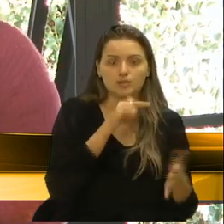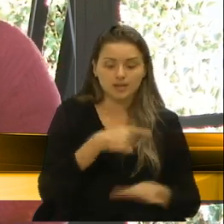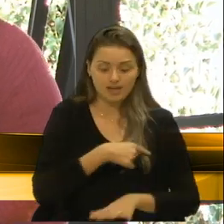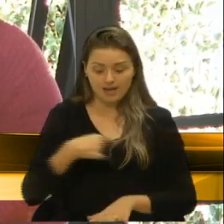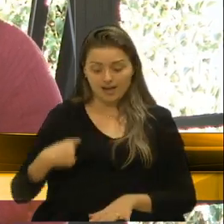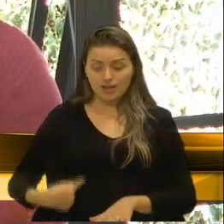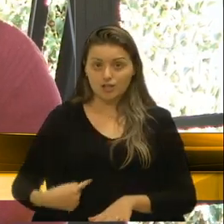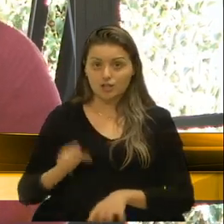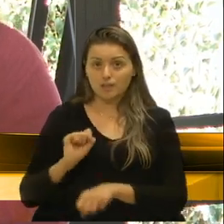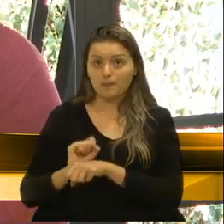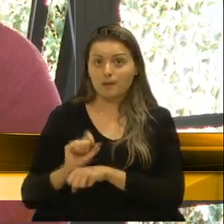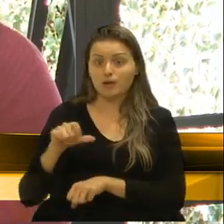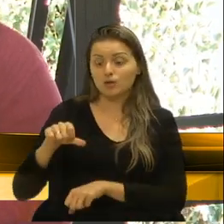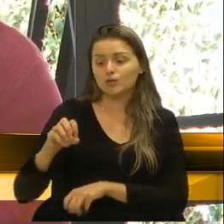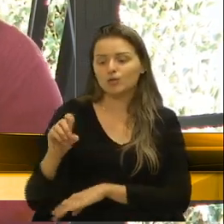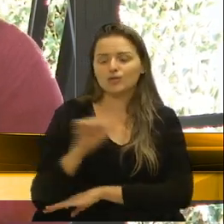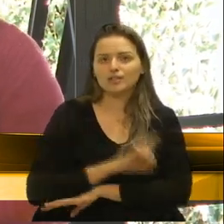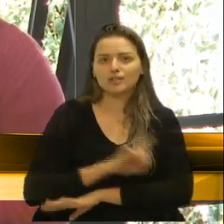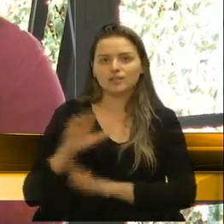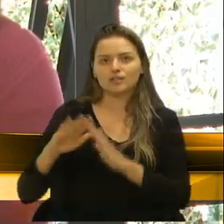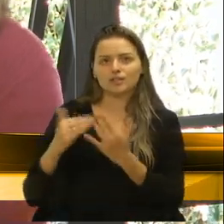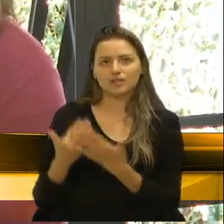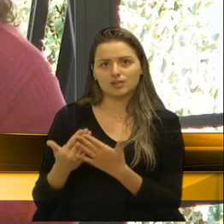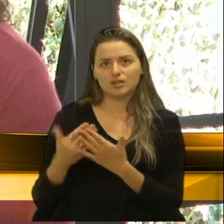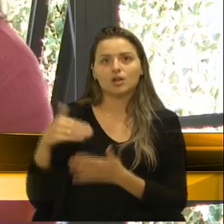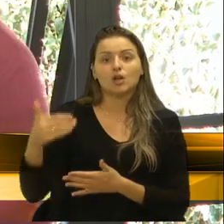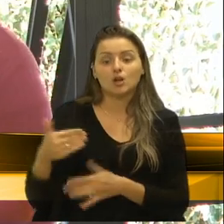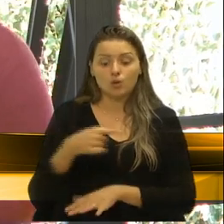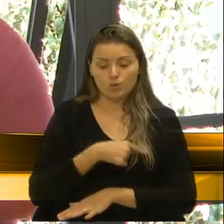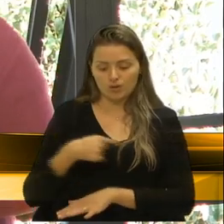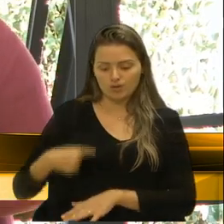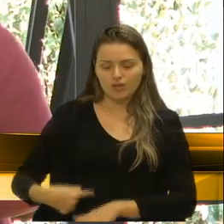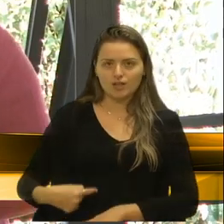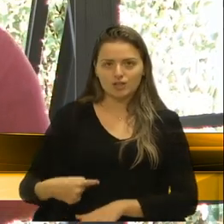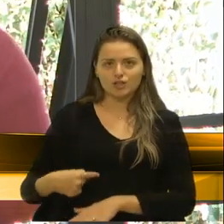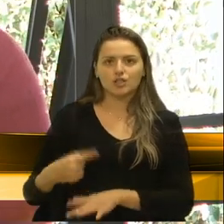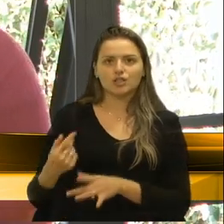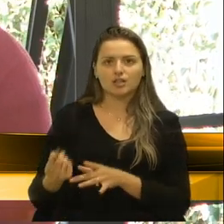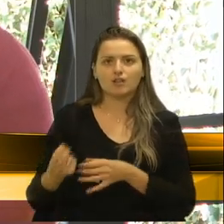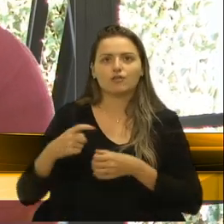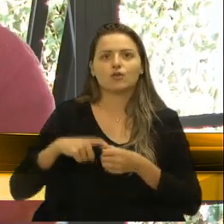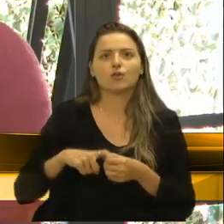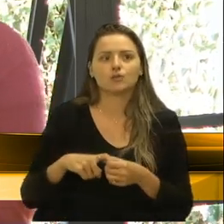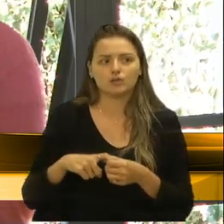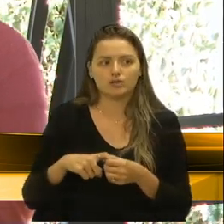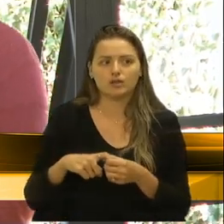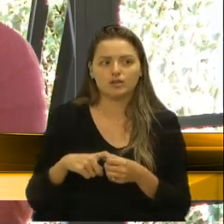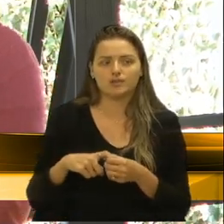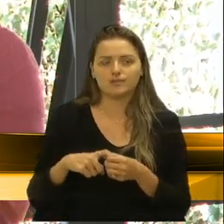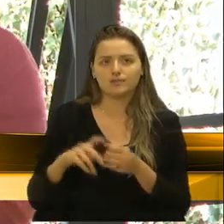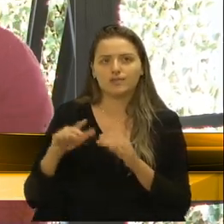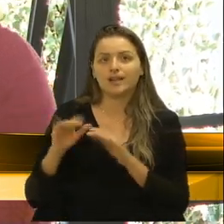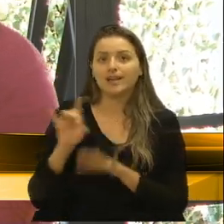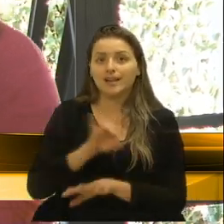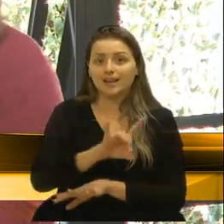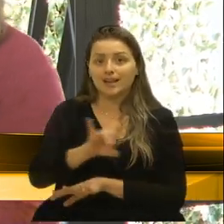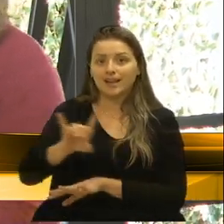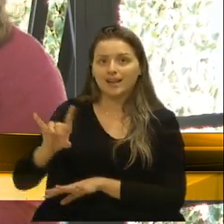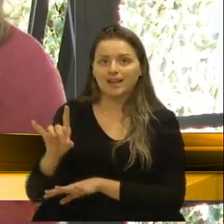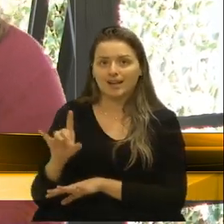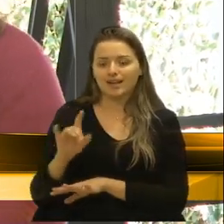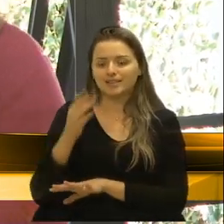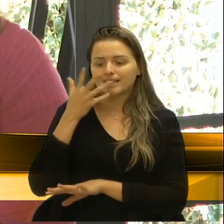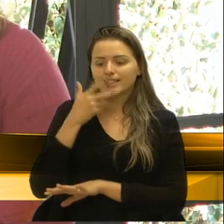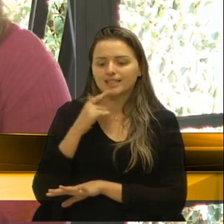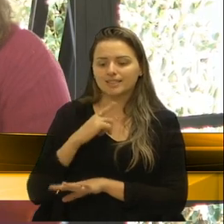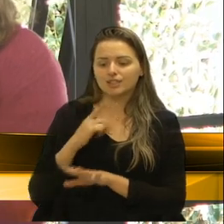uma suspensão de 90 dias. E, quando a China retornou às aulas, cada criança tinha um kit